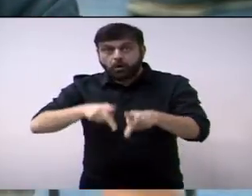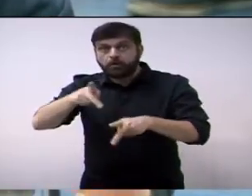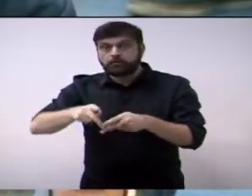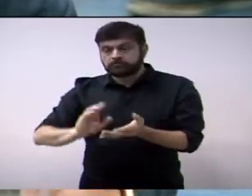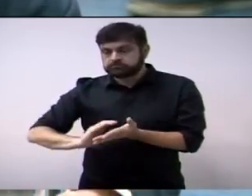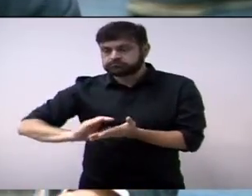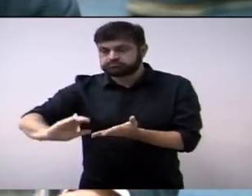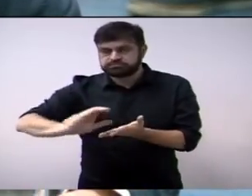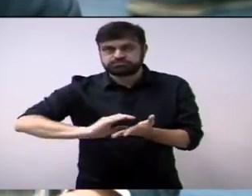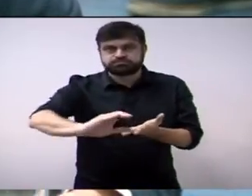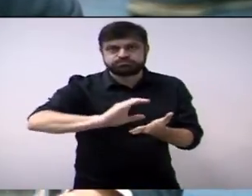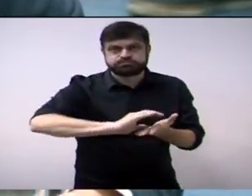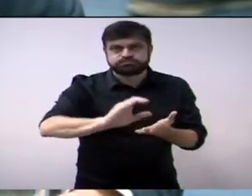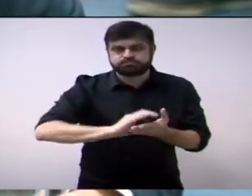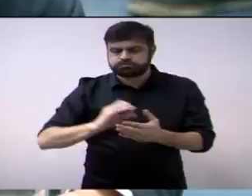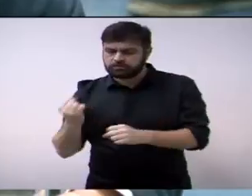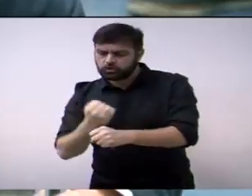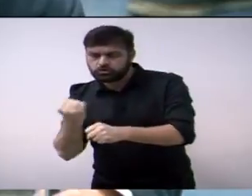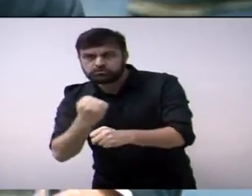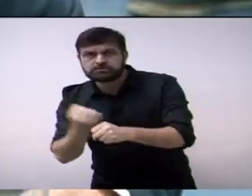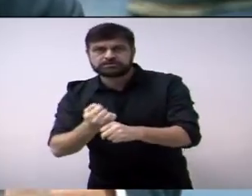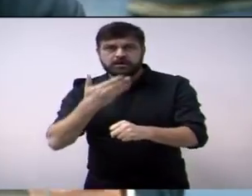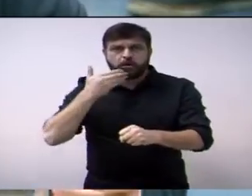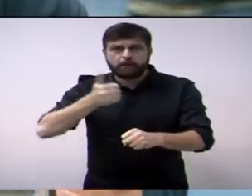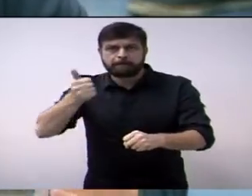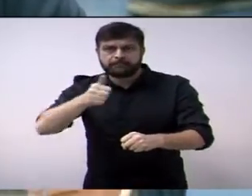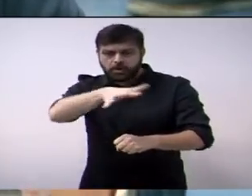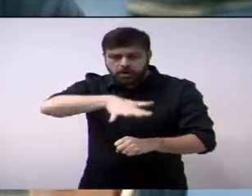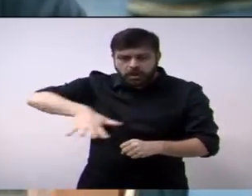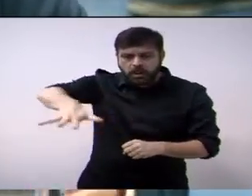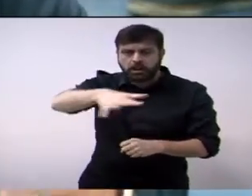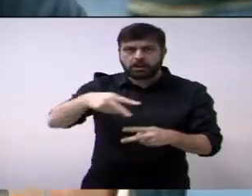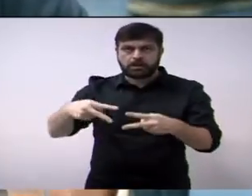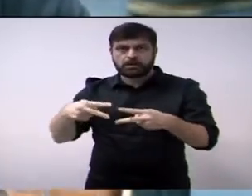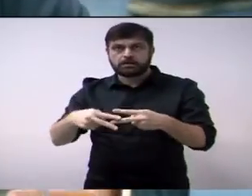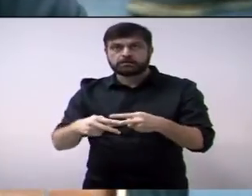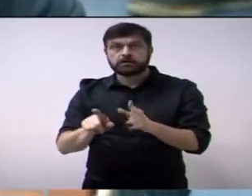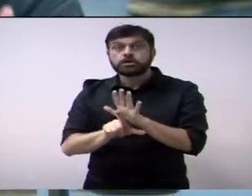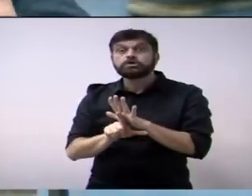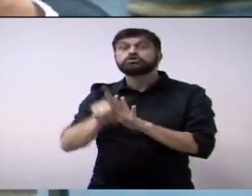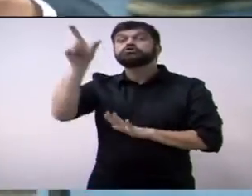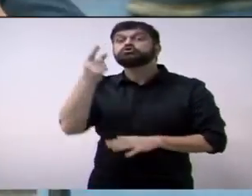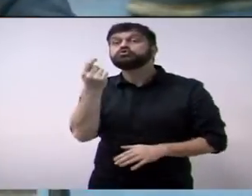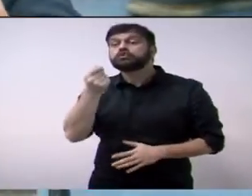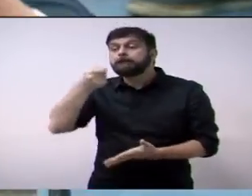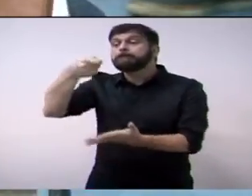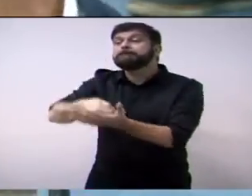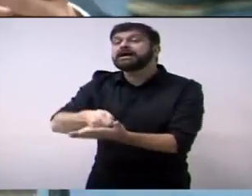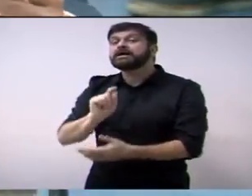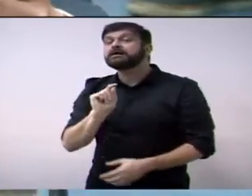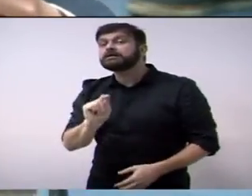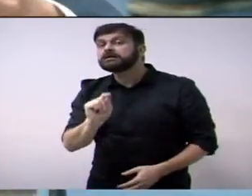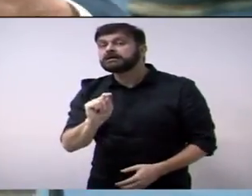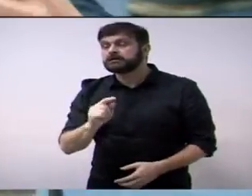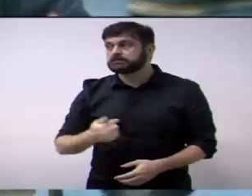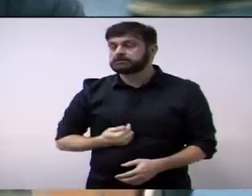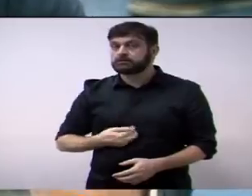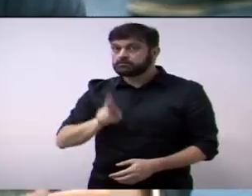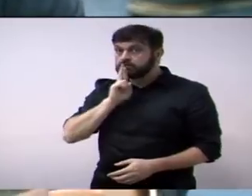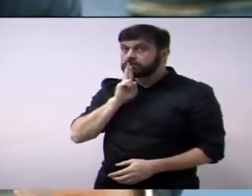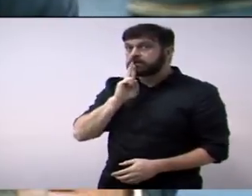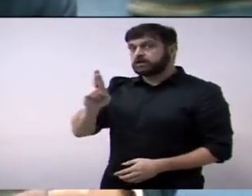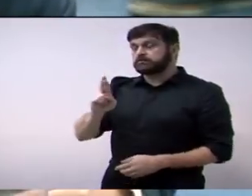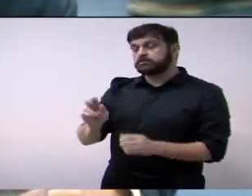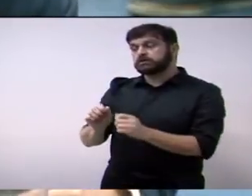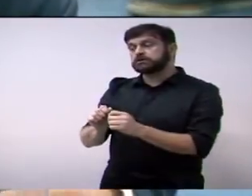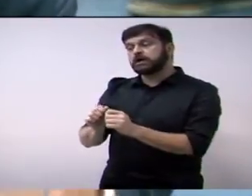de várias melhorias. E esses valores, esses juros, serão cobrados de quem? Então, eu vou à resposta ao Fiorella, também